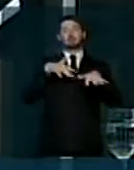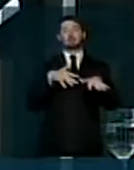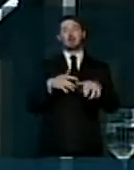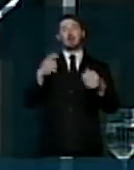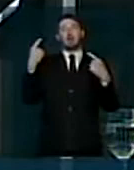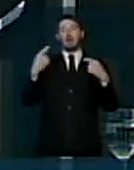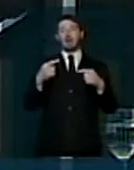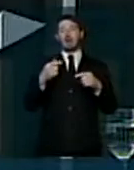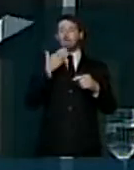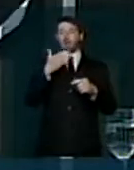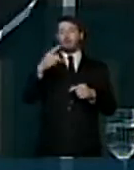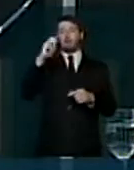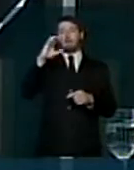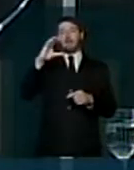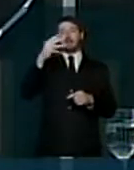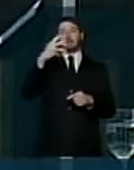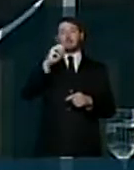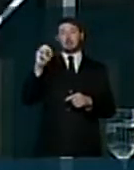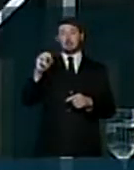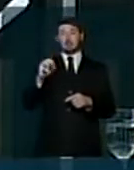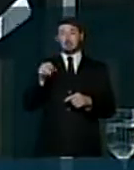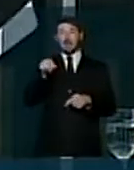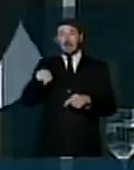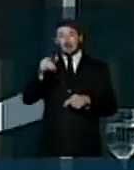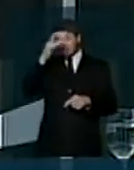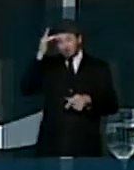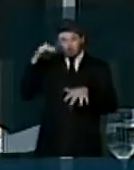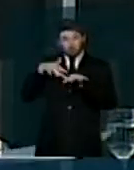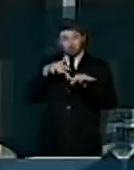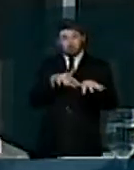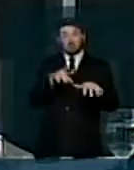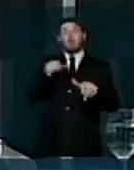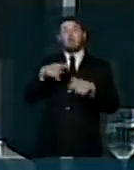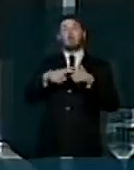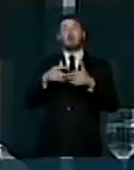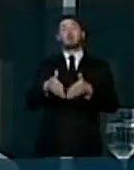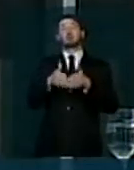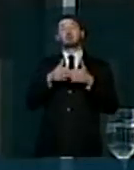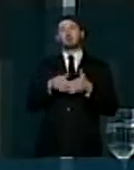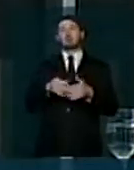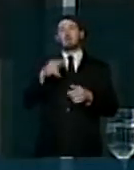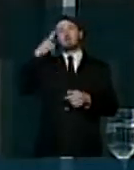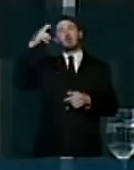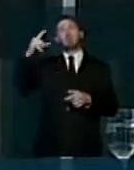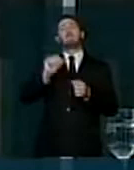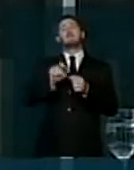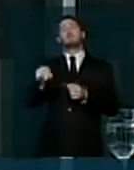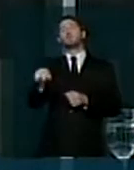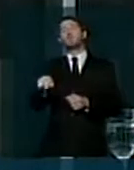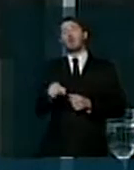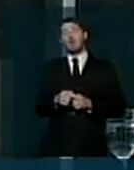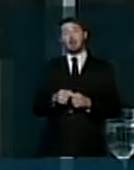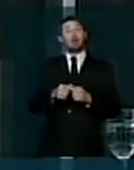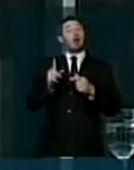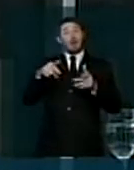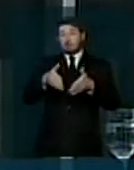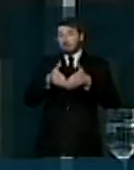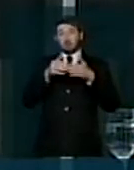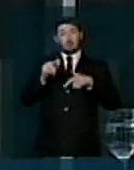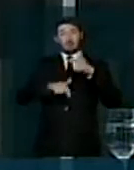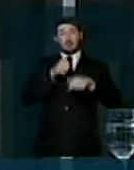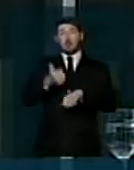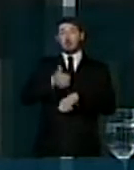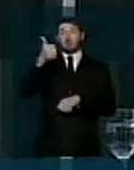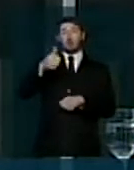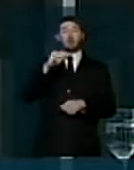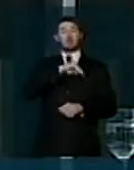junho de 2011. Esses militares foram presos e reivindicavam qual crime que eles cometeram, reivindicar melhores condições de trabalho